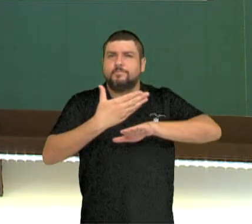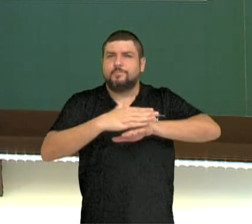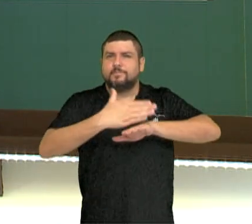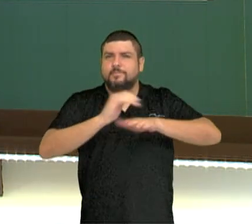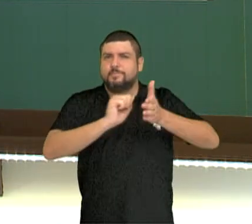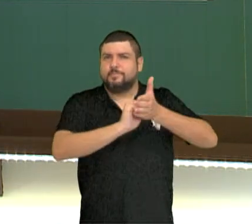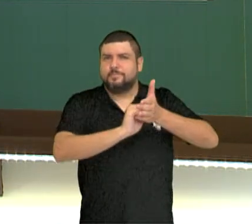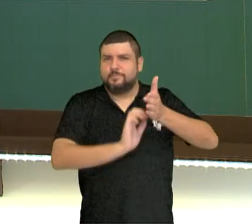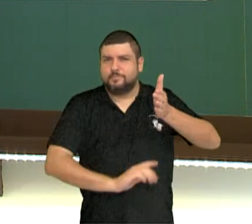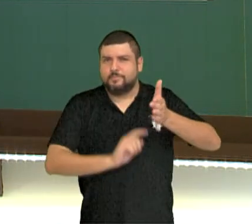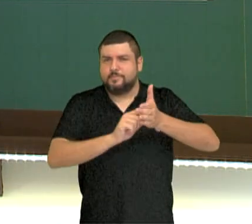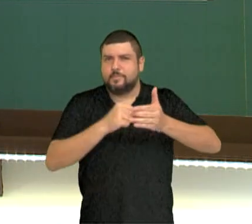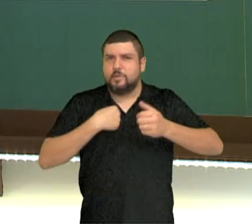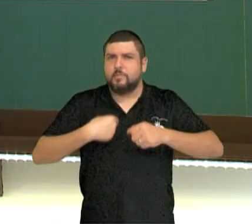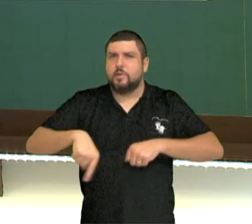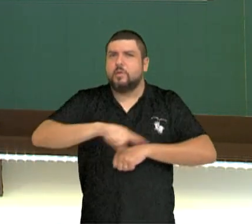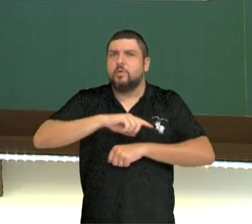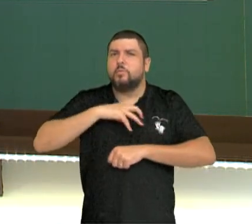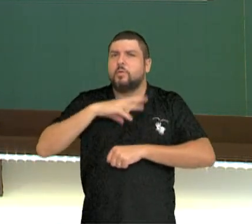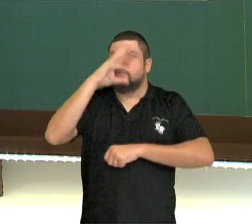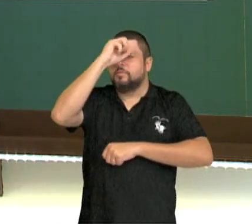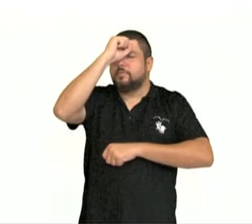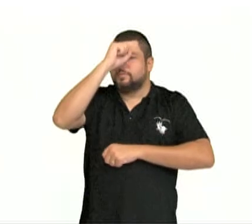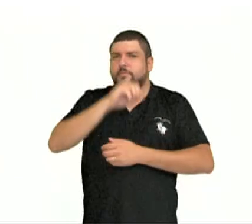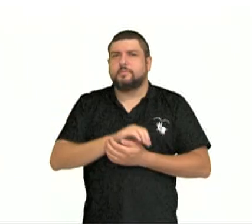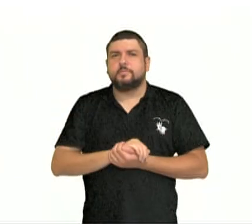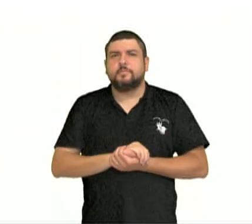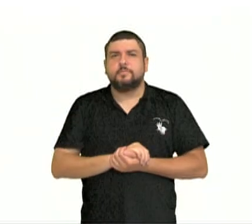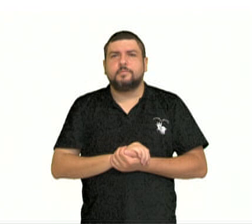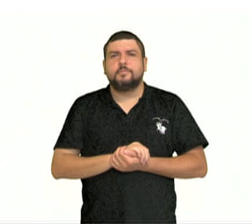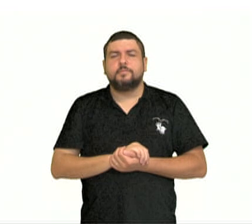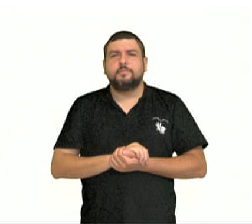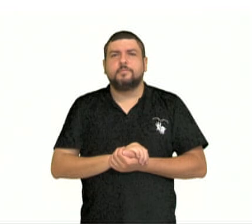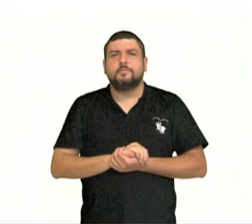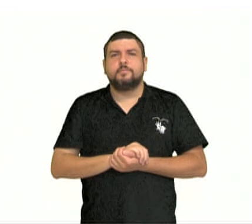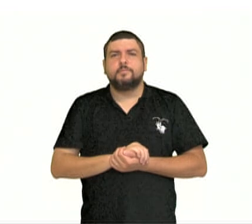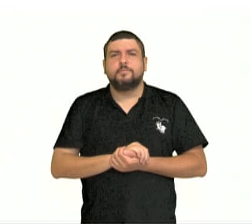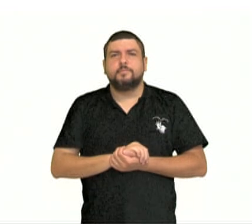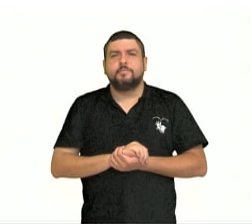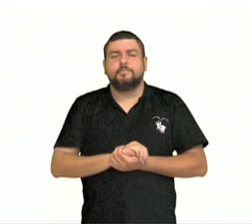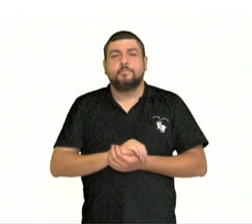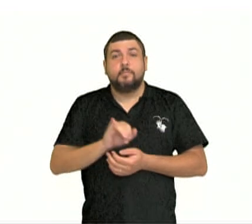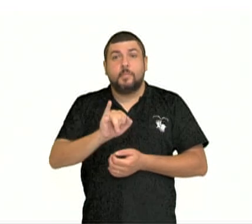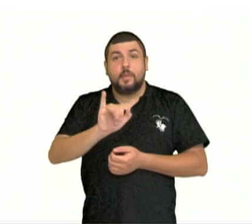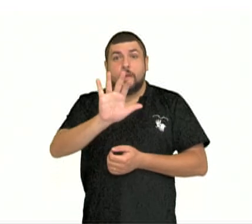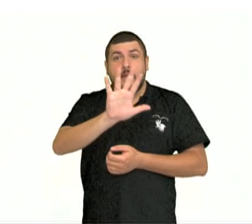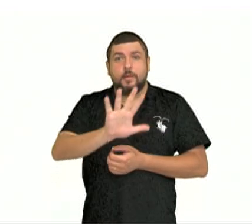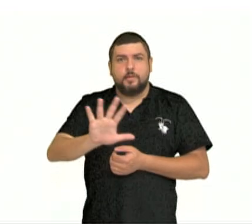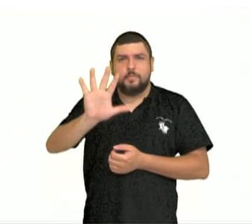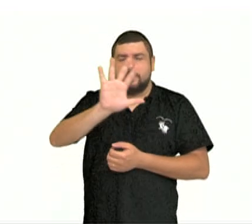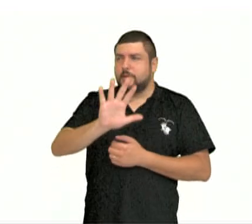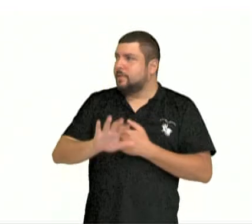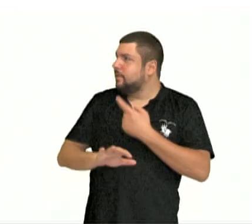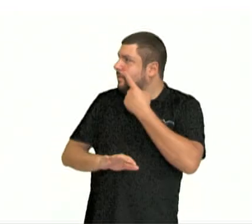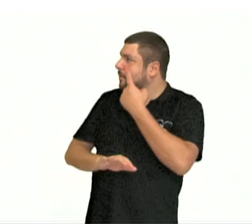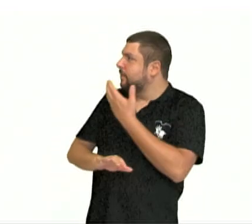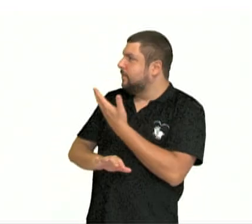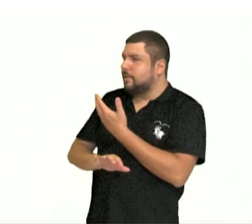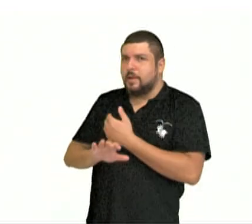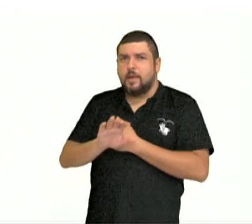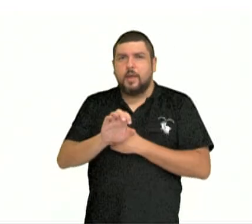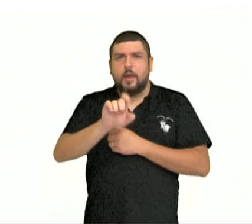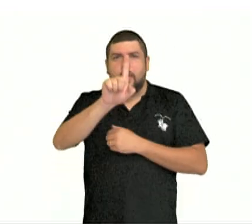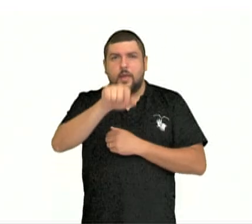agora para enriquecer o teu aprendizado? A imagem abaixo é de uma balança